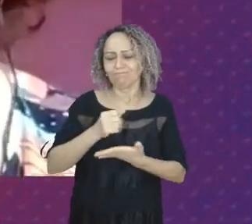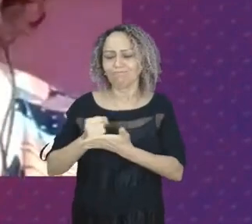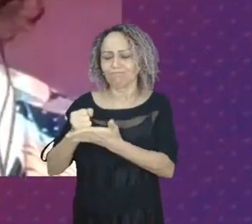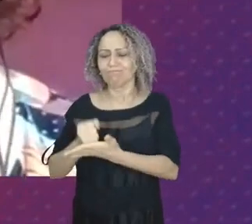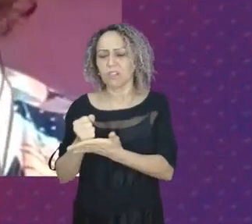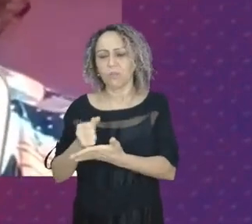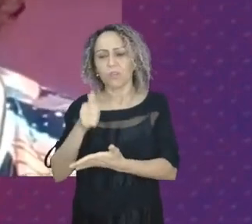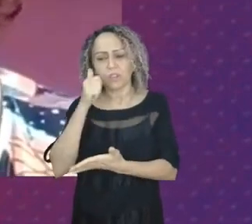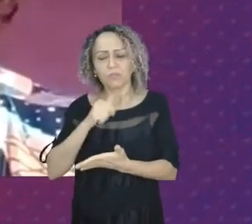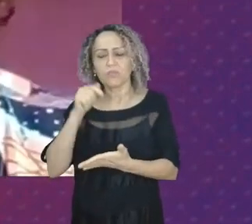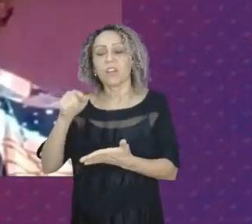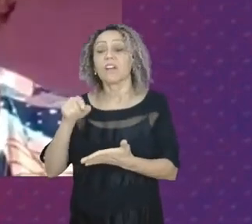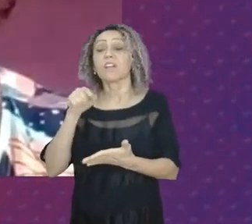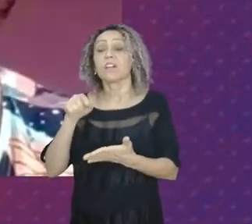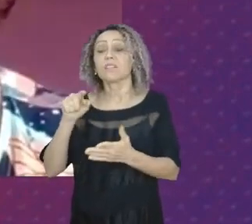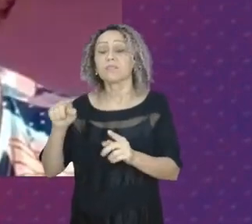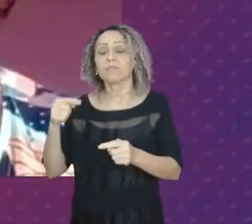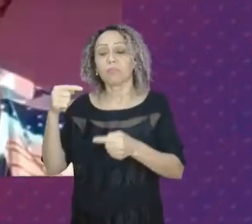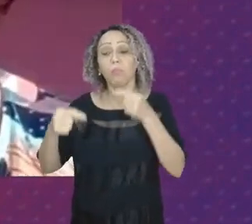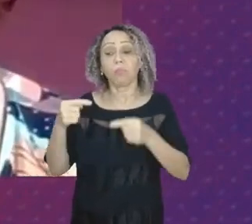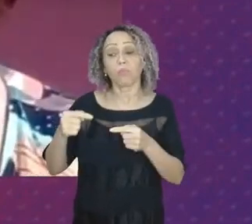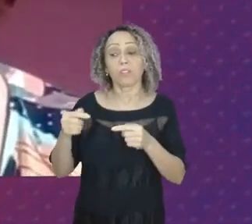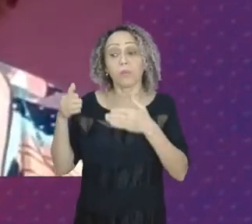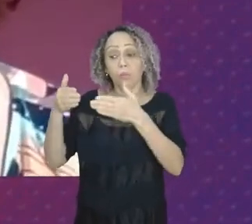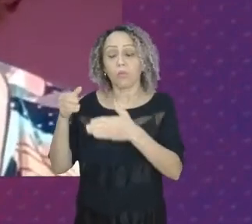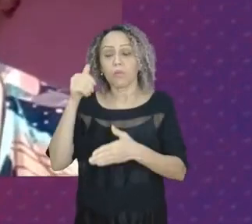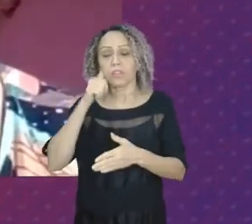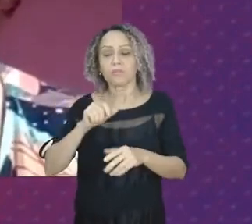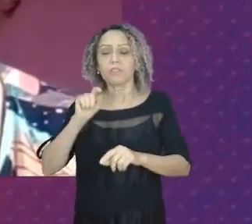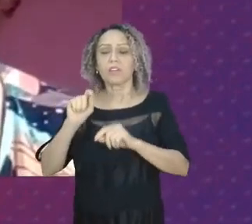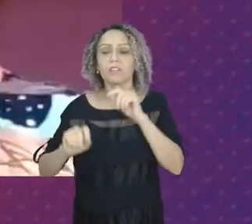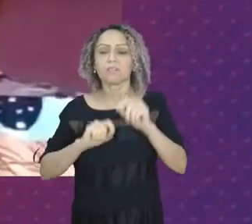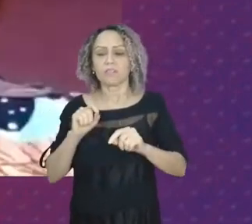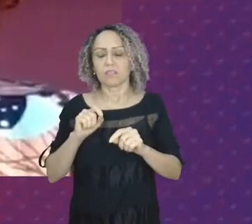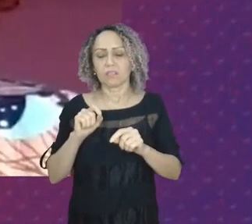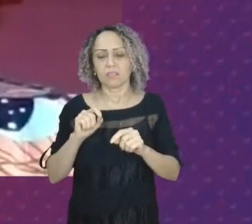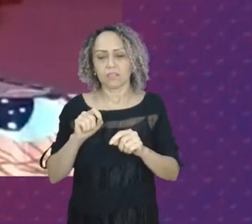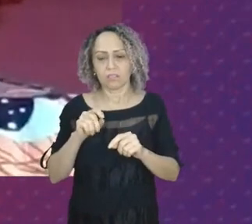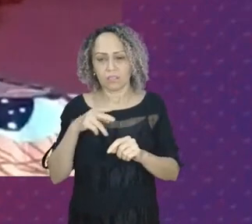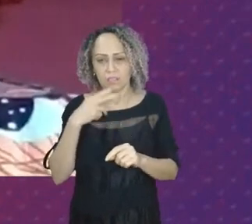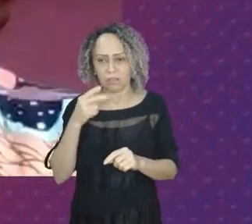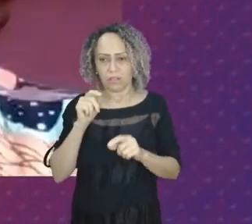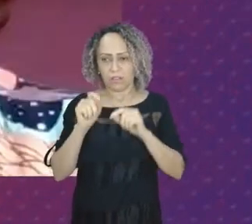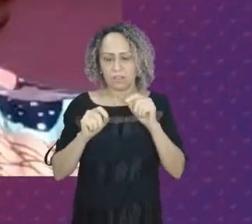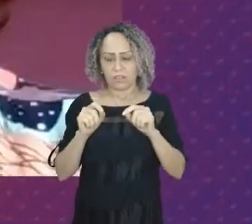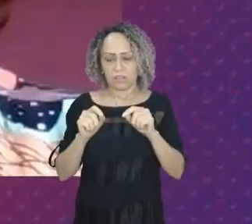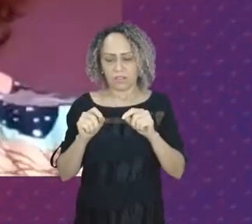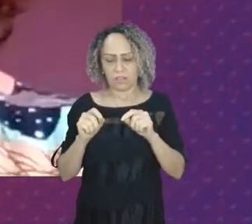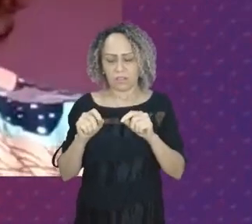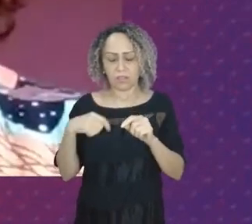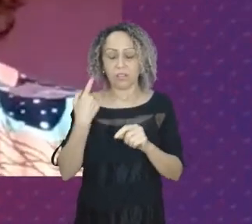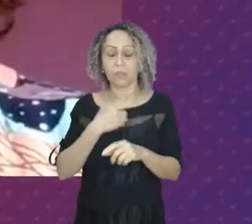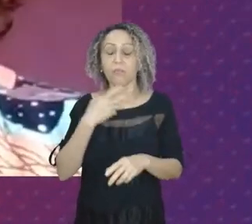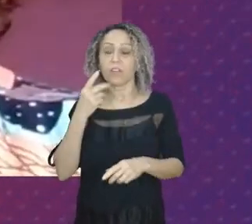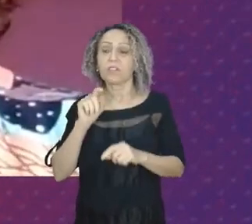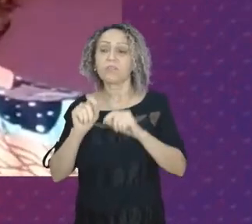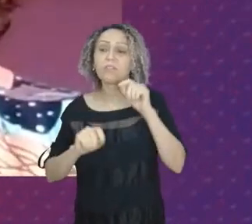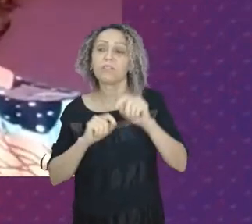Isso porque quando a gente fala em política pública para as mulheres, a gente está falando em intersetorialidade, então a gente está